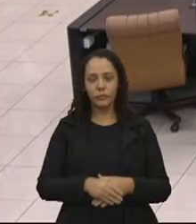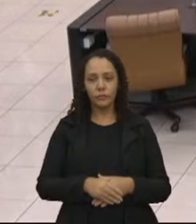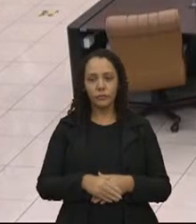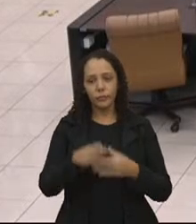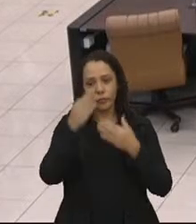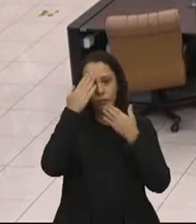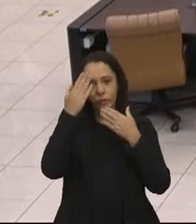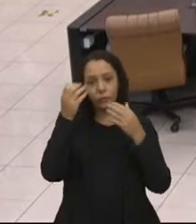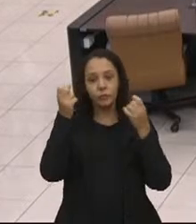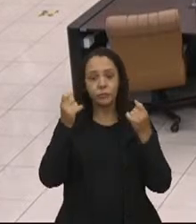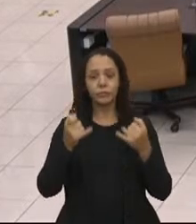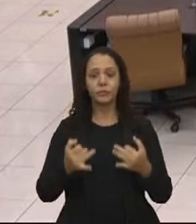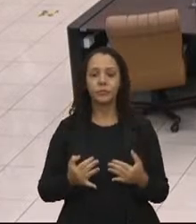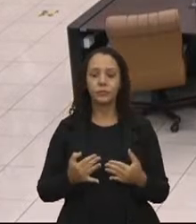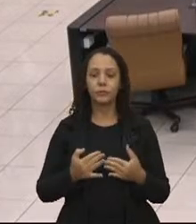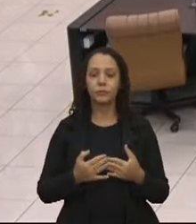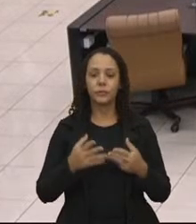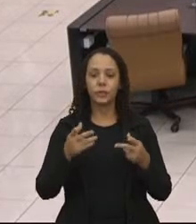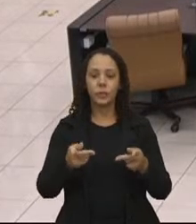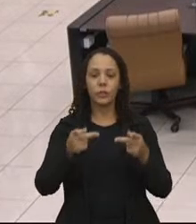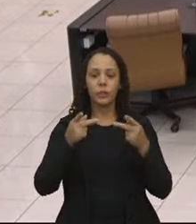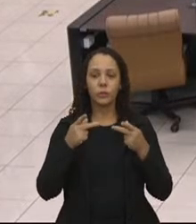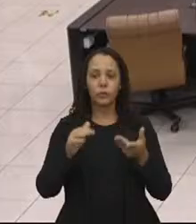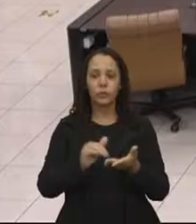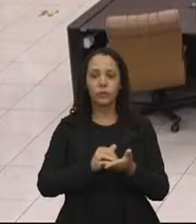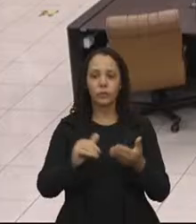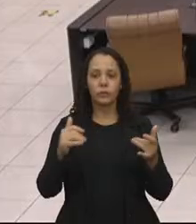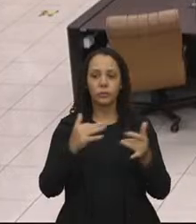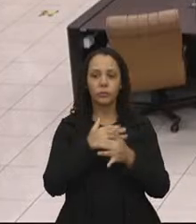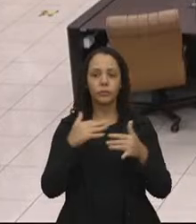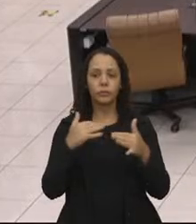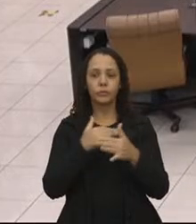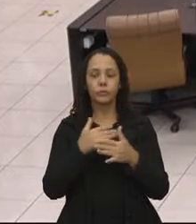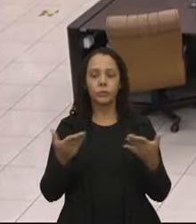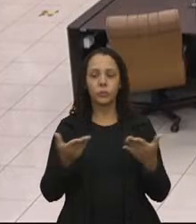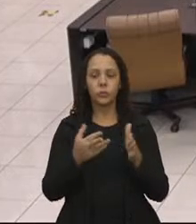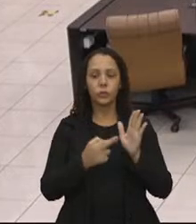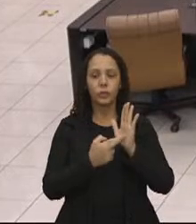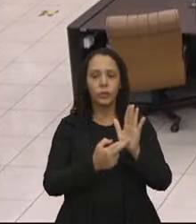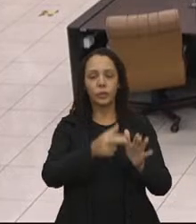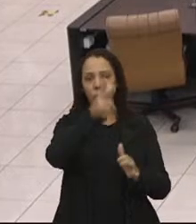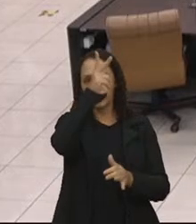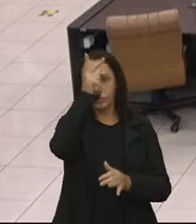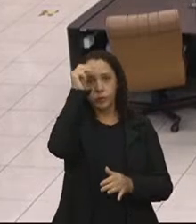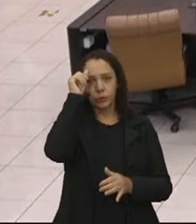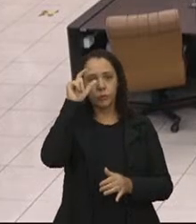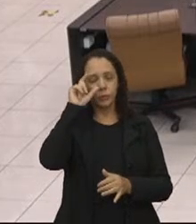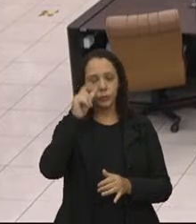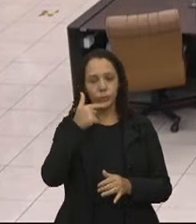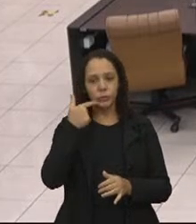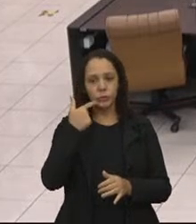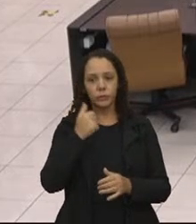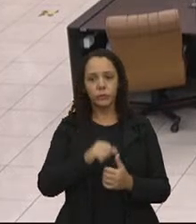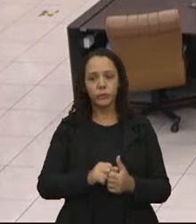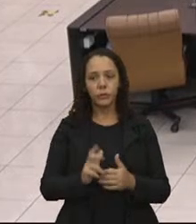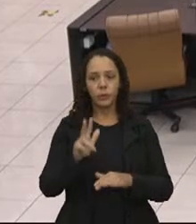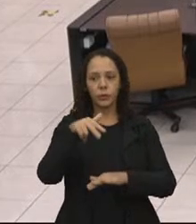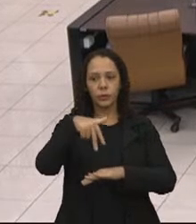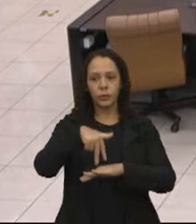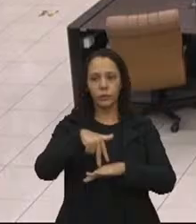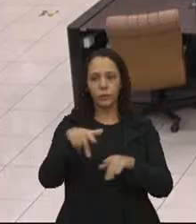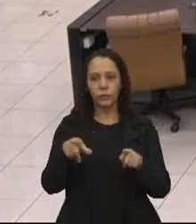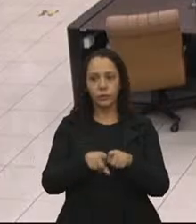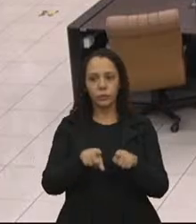Obrigado pela explanação. Quero convidar o nosso secretário de Mobilidade Urbana, hoje representando o nosso prefeito Celso Florencio, para ocupar a tribuna